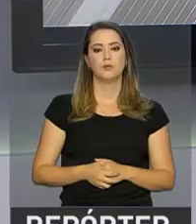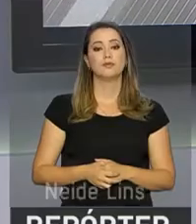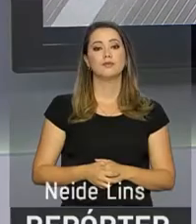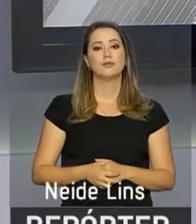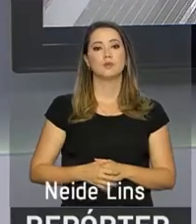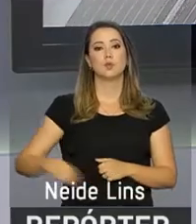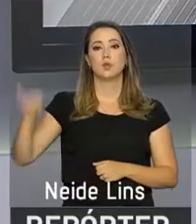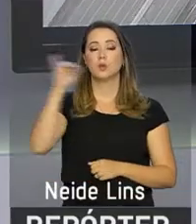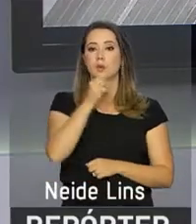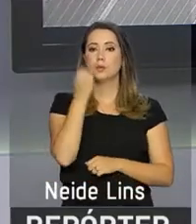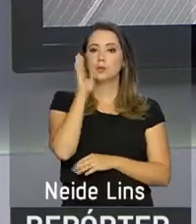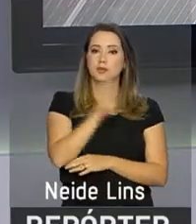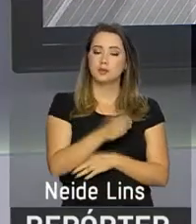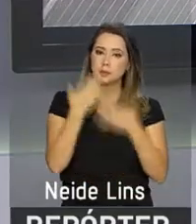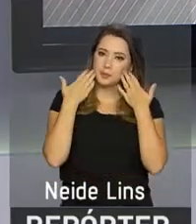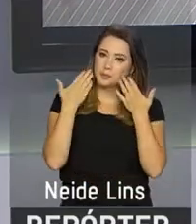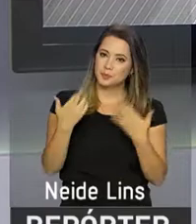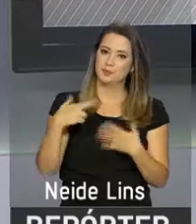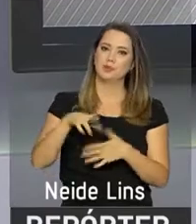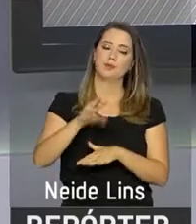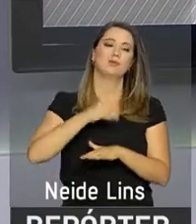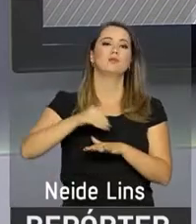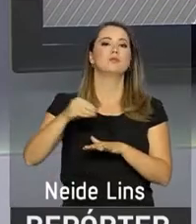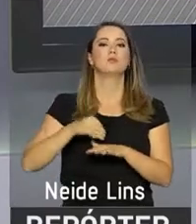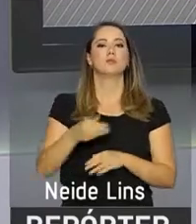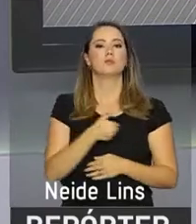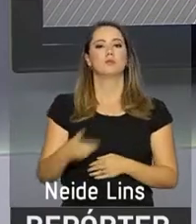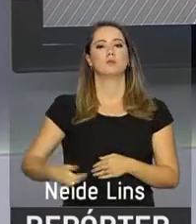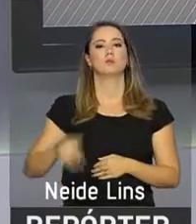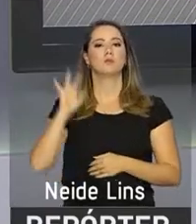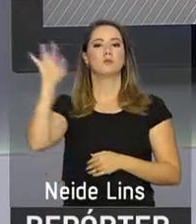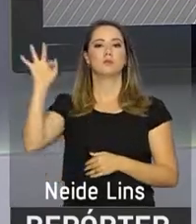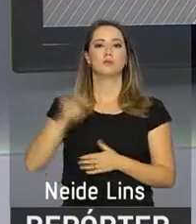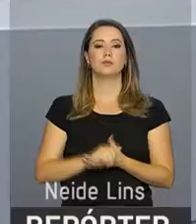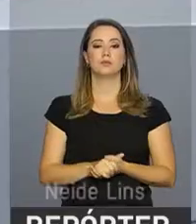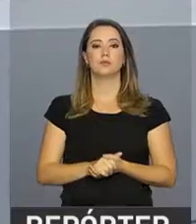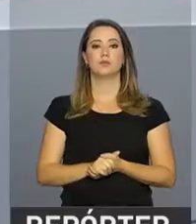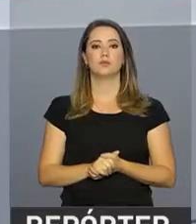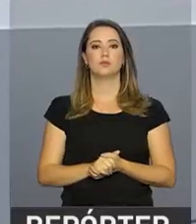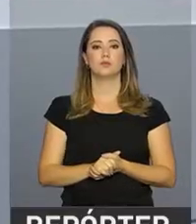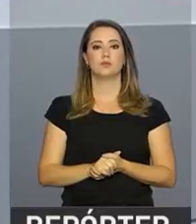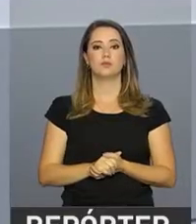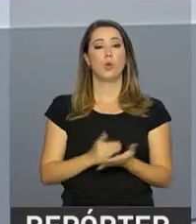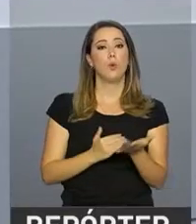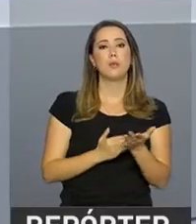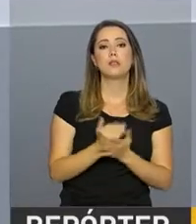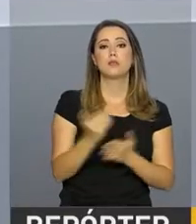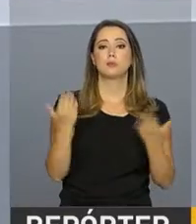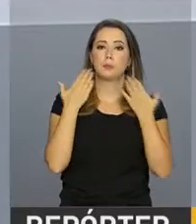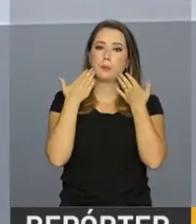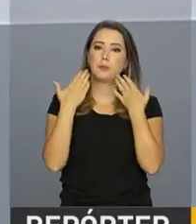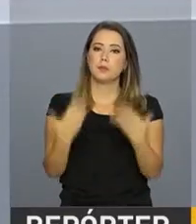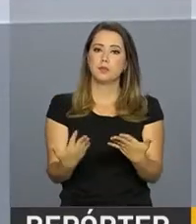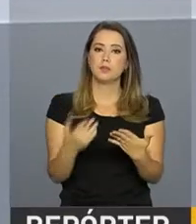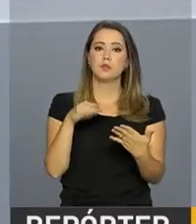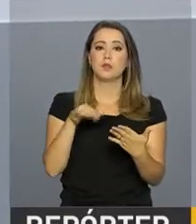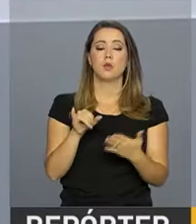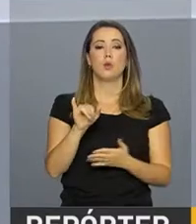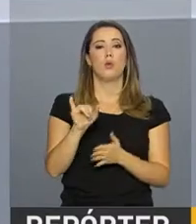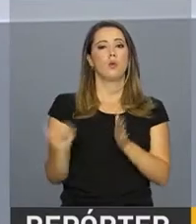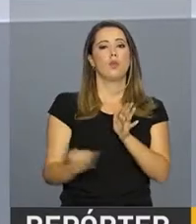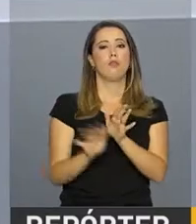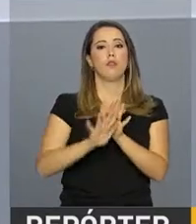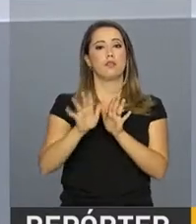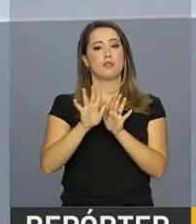Olá, boa tarde. Começa agora o Repórter NBR com as notícias do governo federal. A gente começa essa edição com o índice